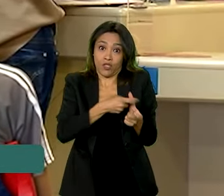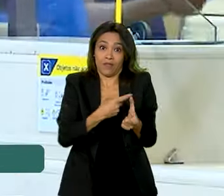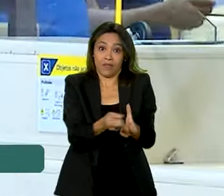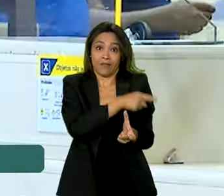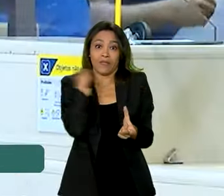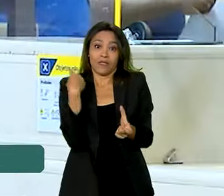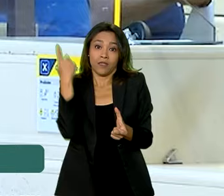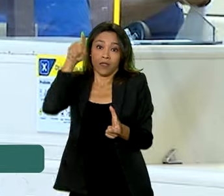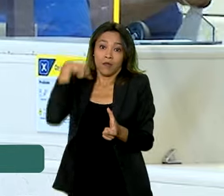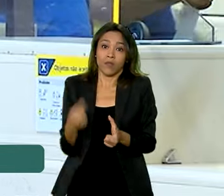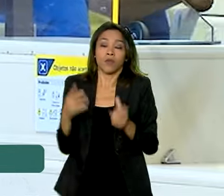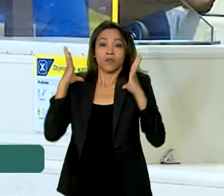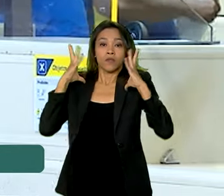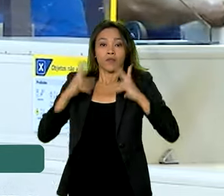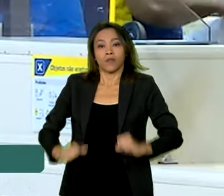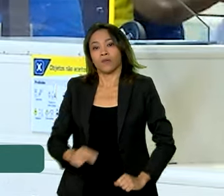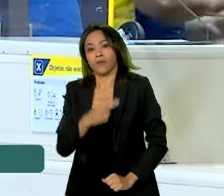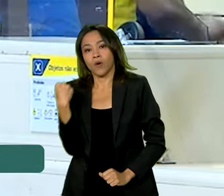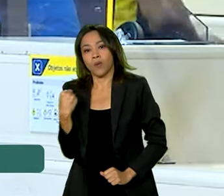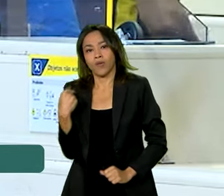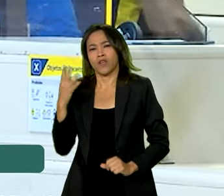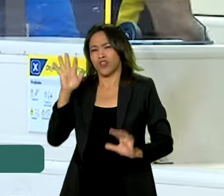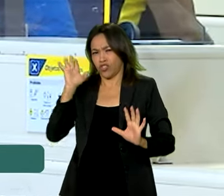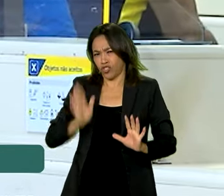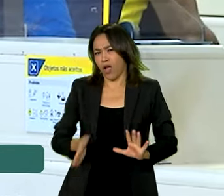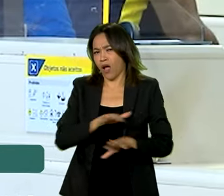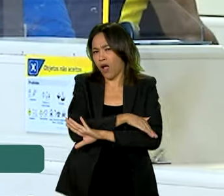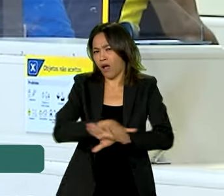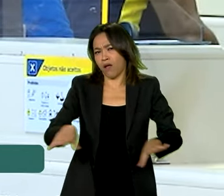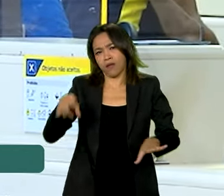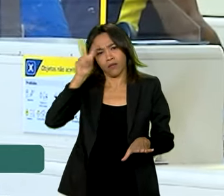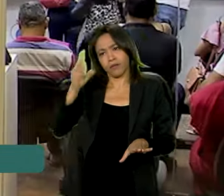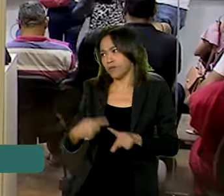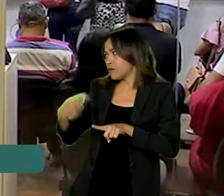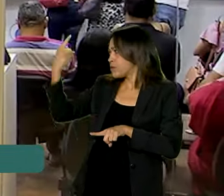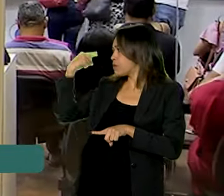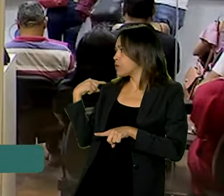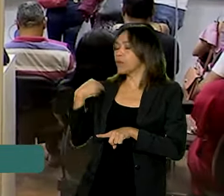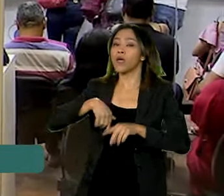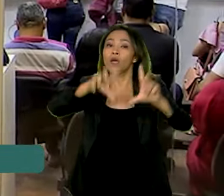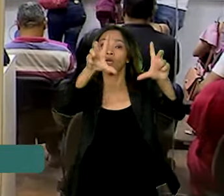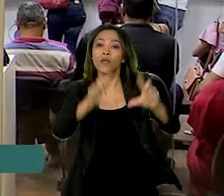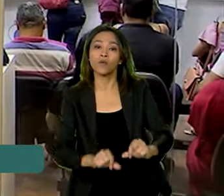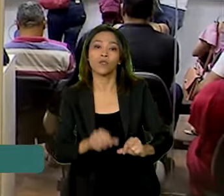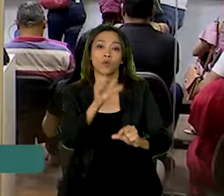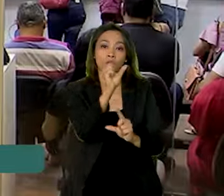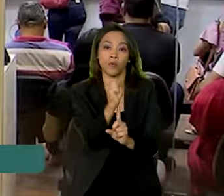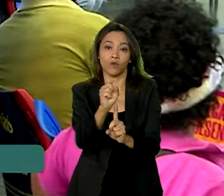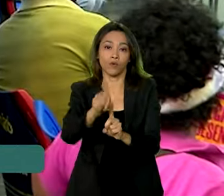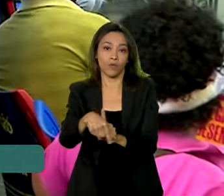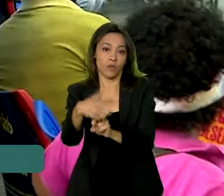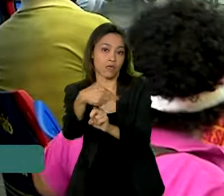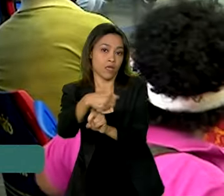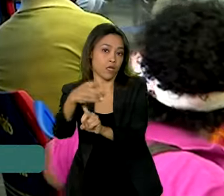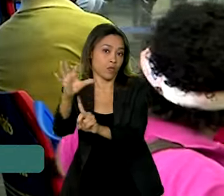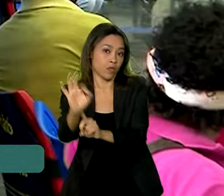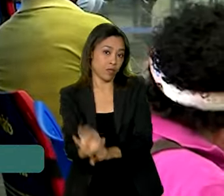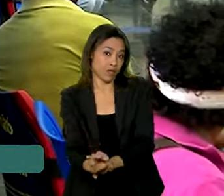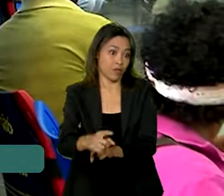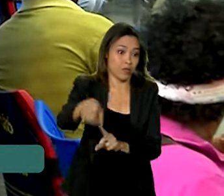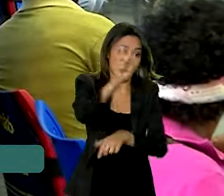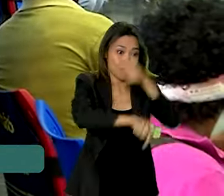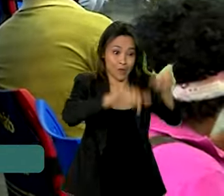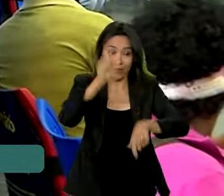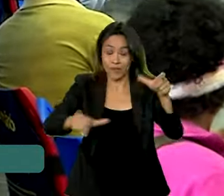nome. Encerrado na última segunda-feira, o programa foi responsável por reduzir em 8,7% a